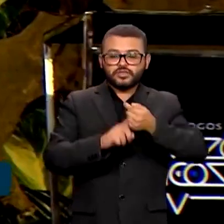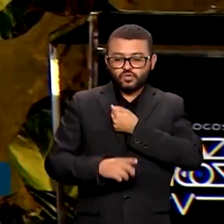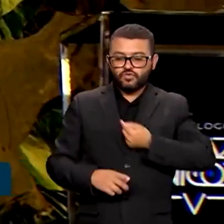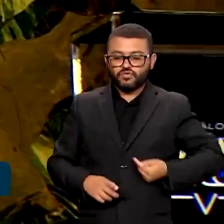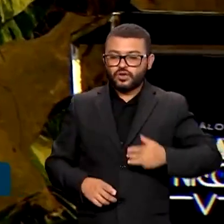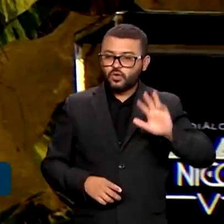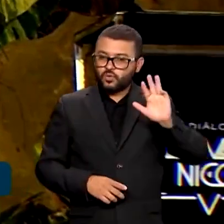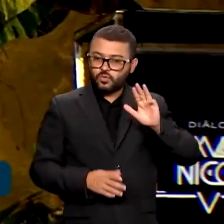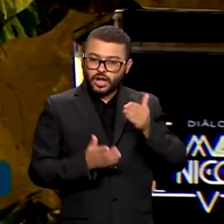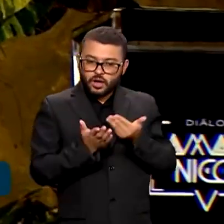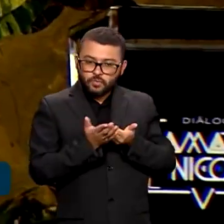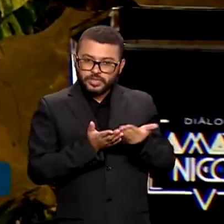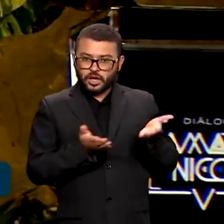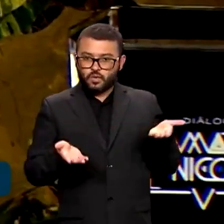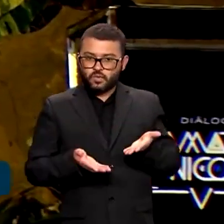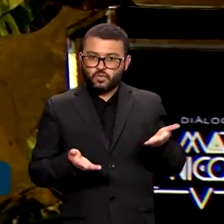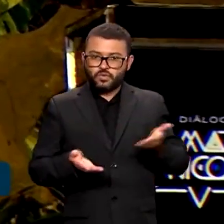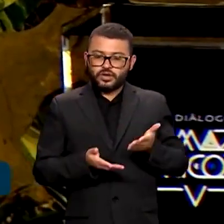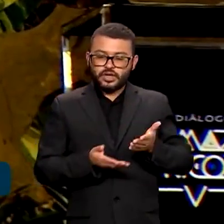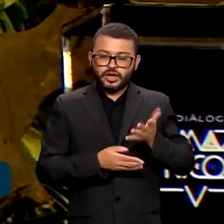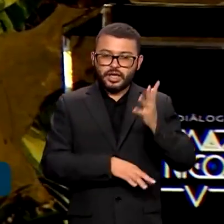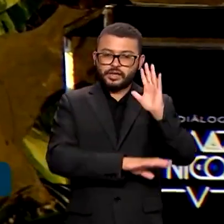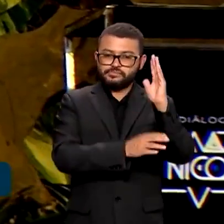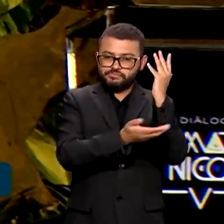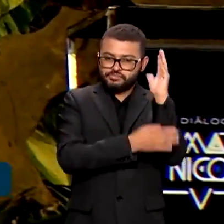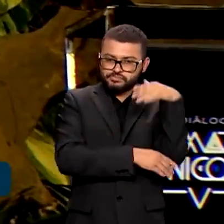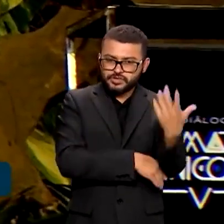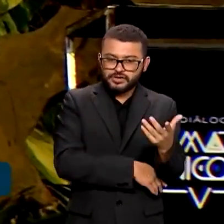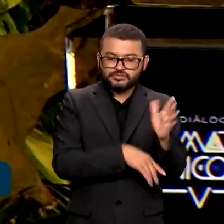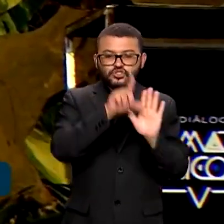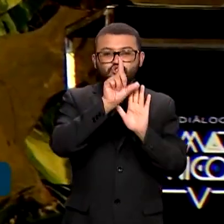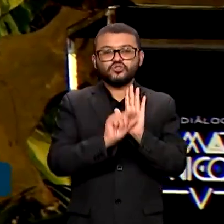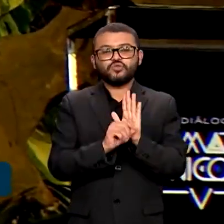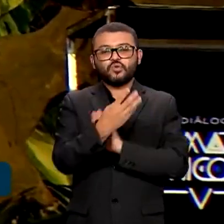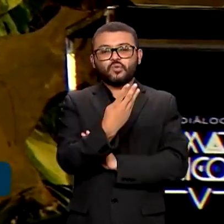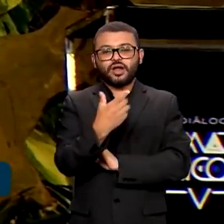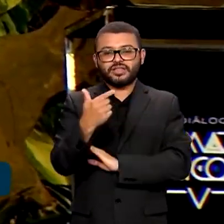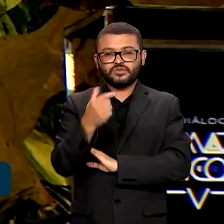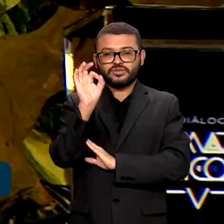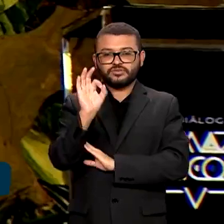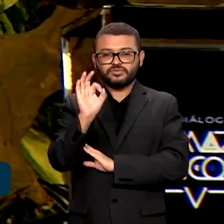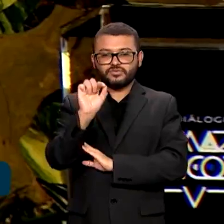6 meses do governo do presidente Lula, o desmatamento caiu